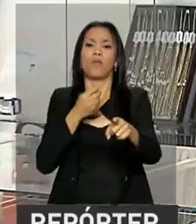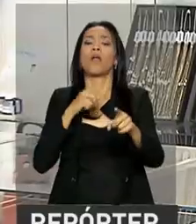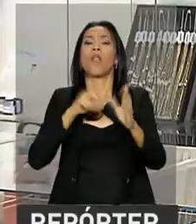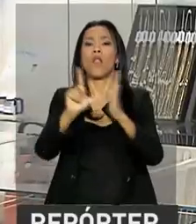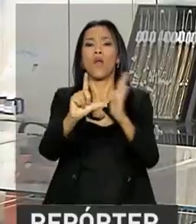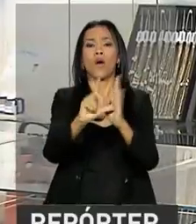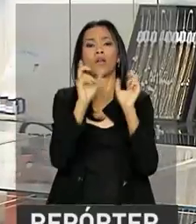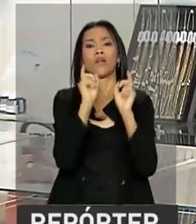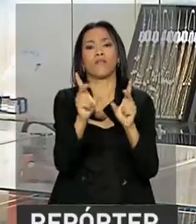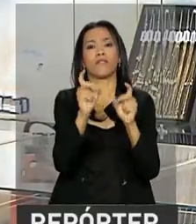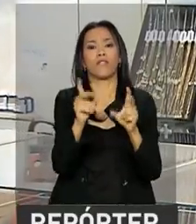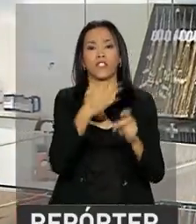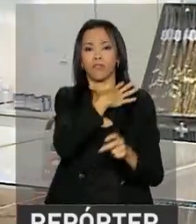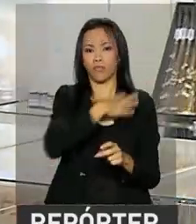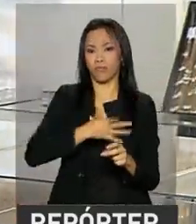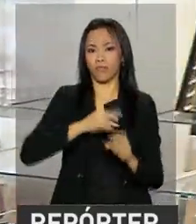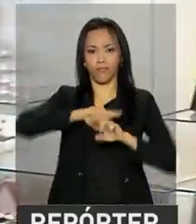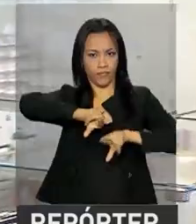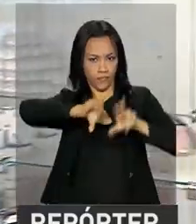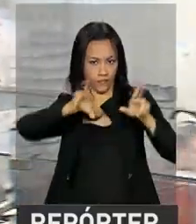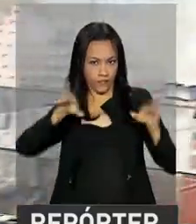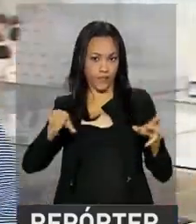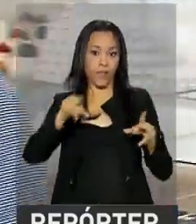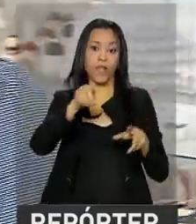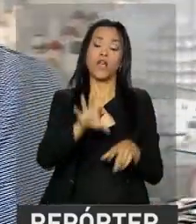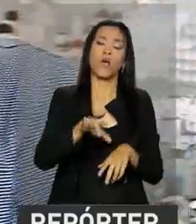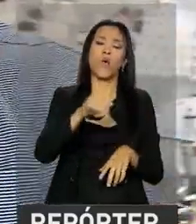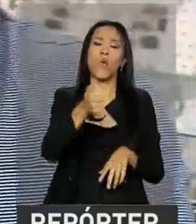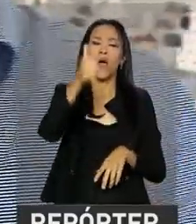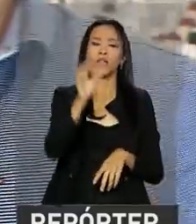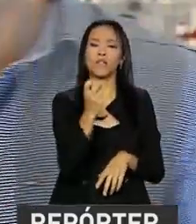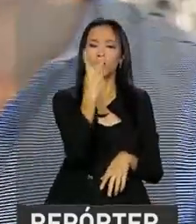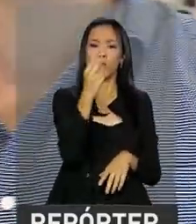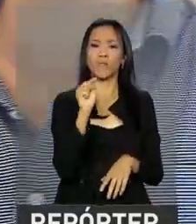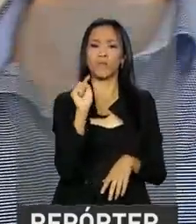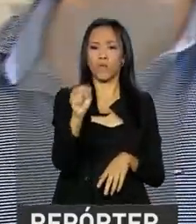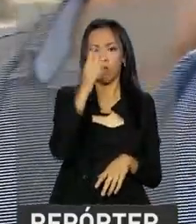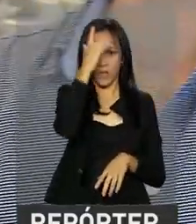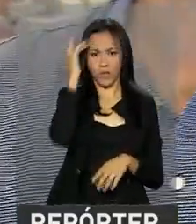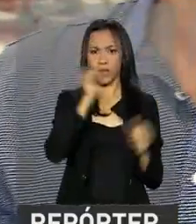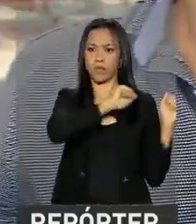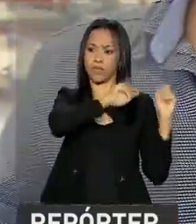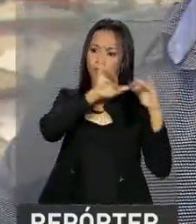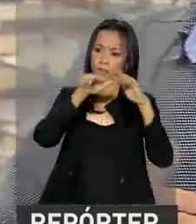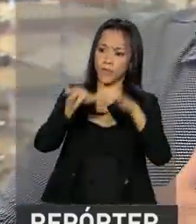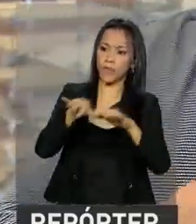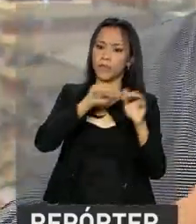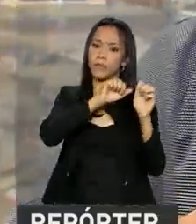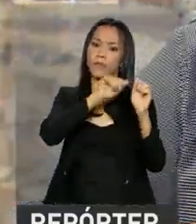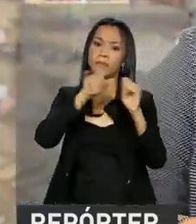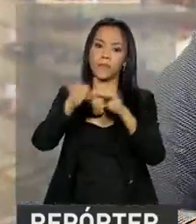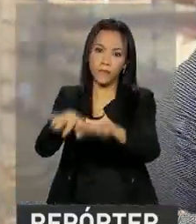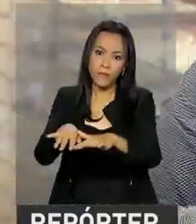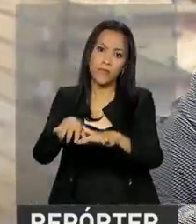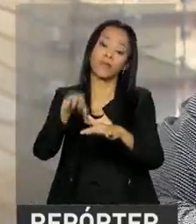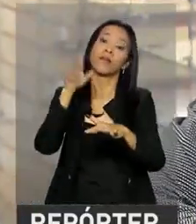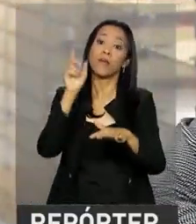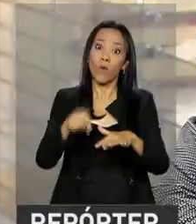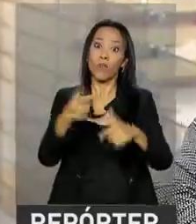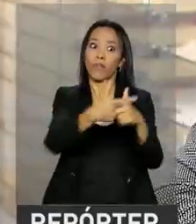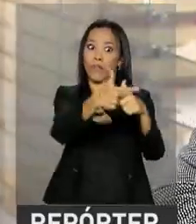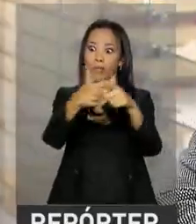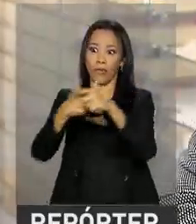Brasília. 2 anos atrás, quase 2.000 pessoas em média passavam pelo local por mês. Com a